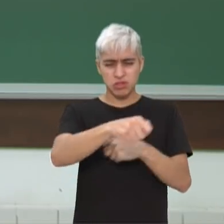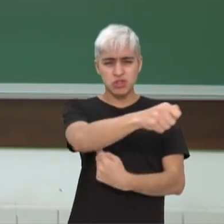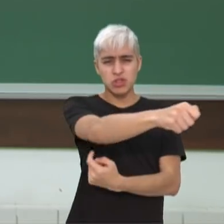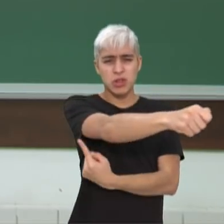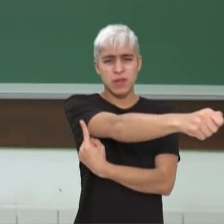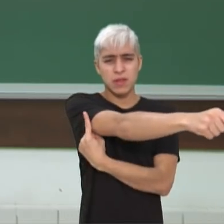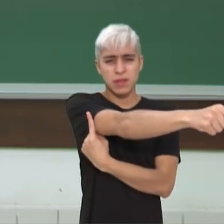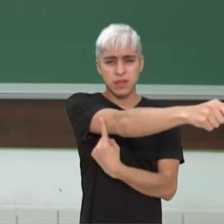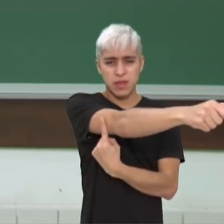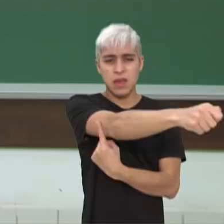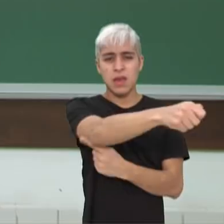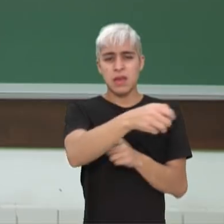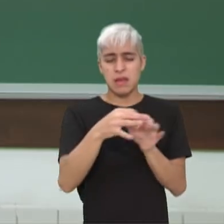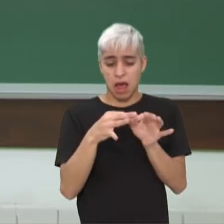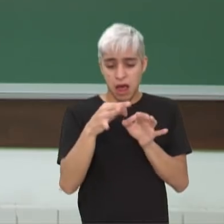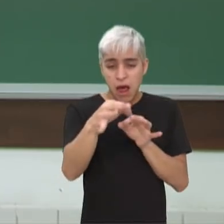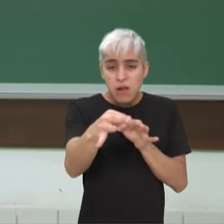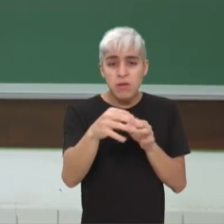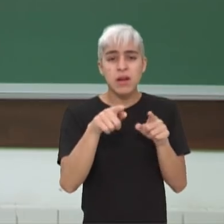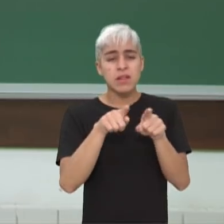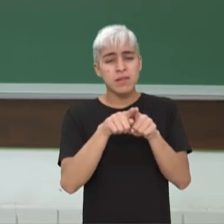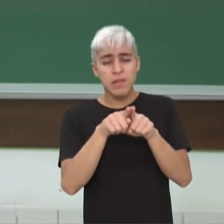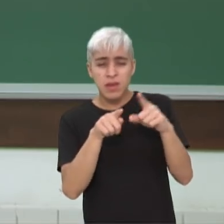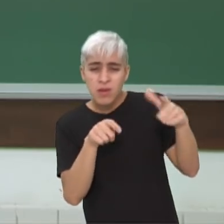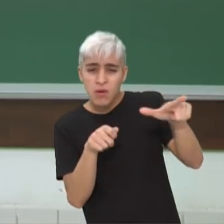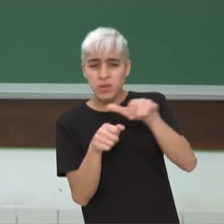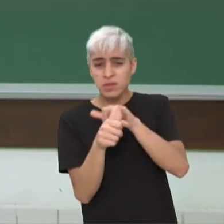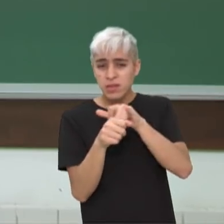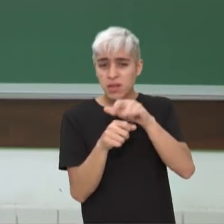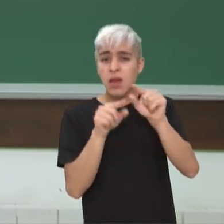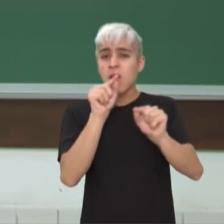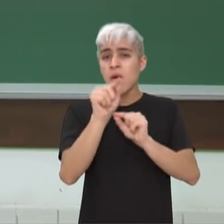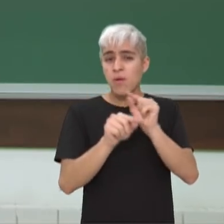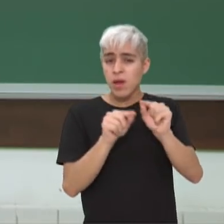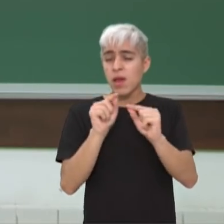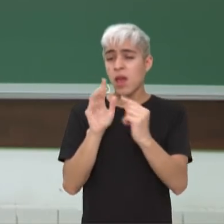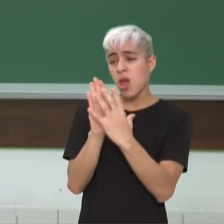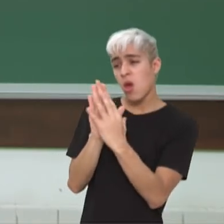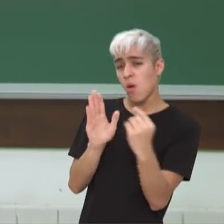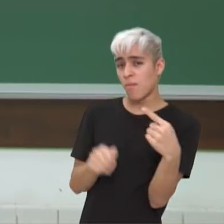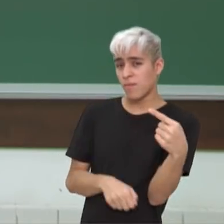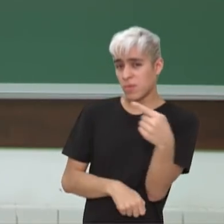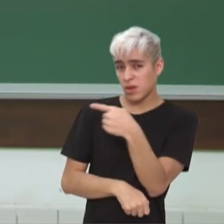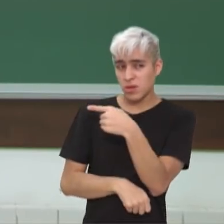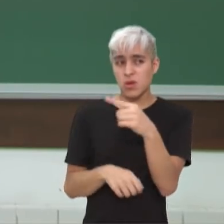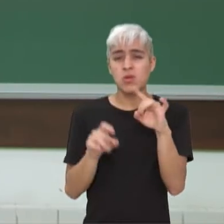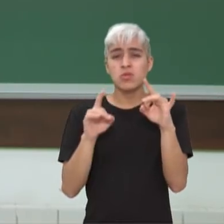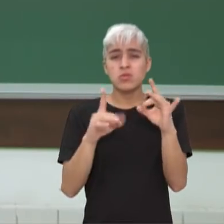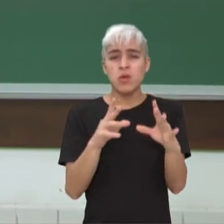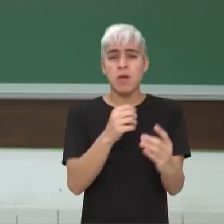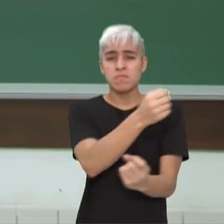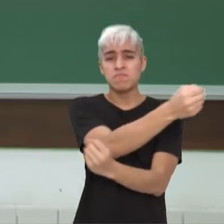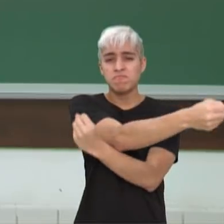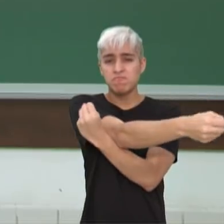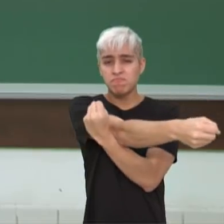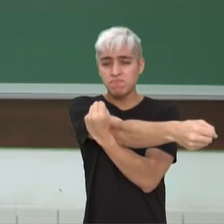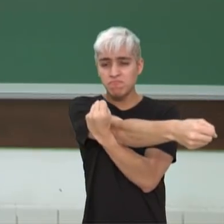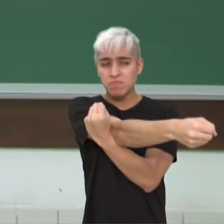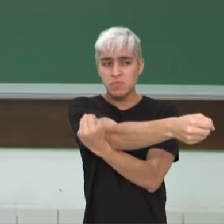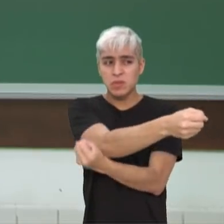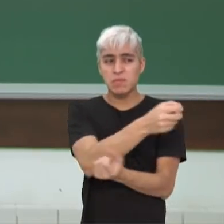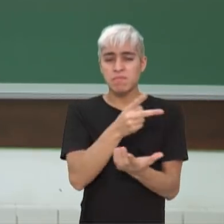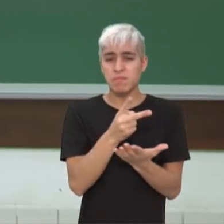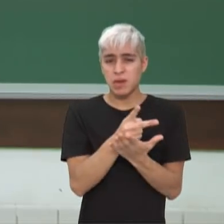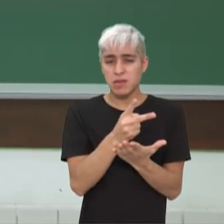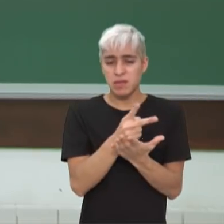se alongar, tudo bem? E a outra forma que você pode estar fazendo é como na imagem, você pode segurar a base aqui do seu cotovelo